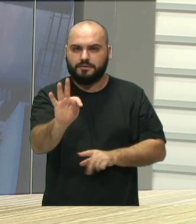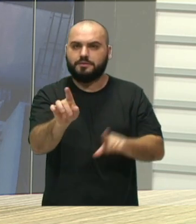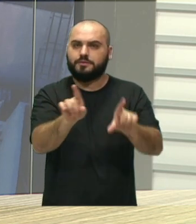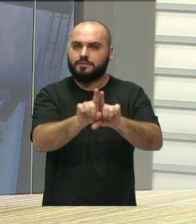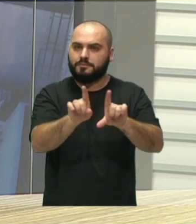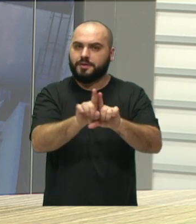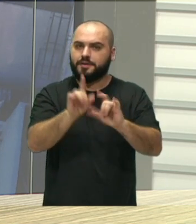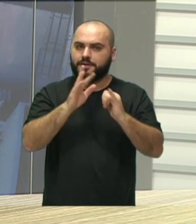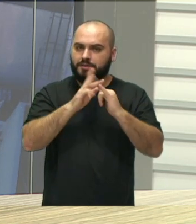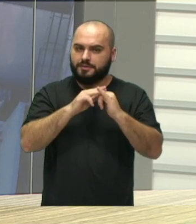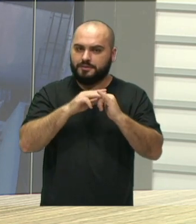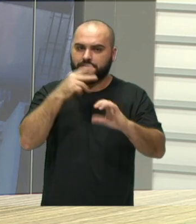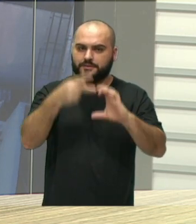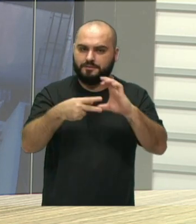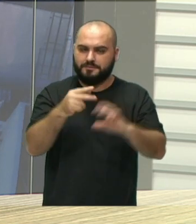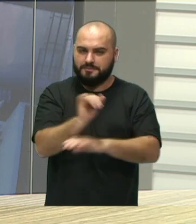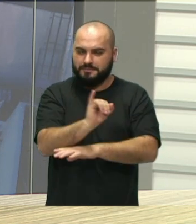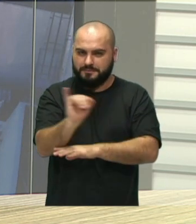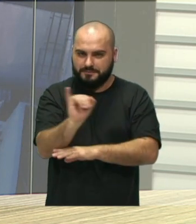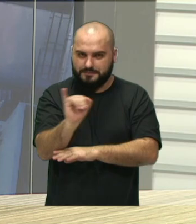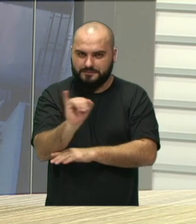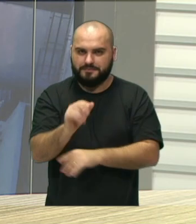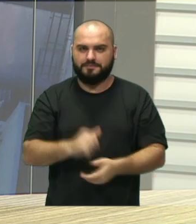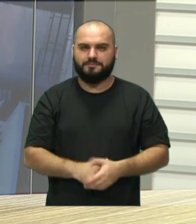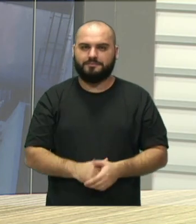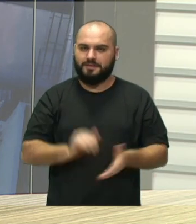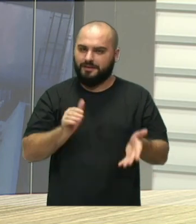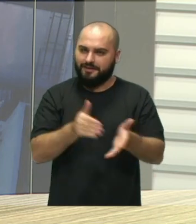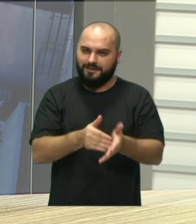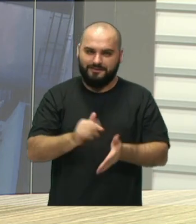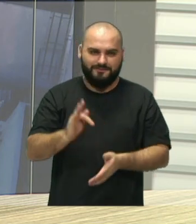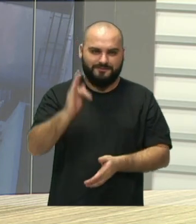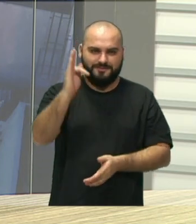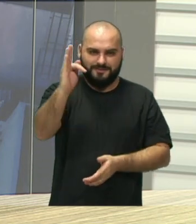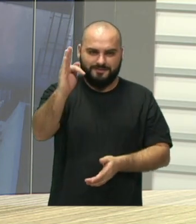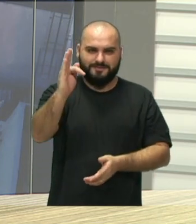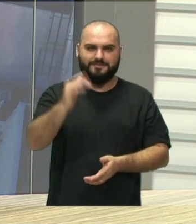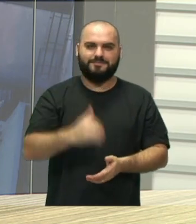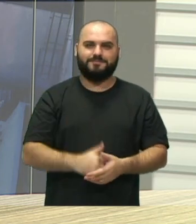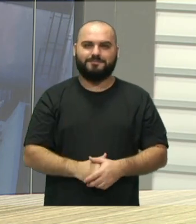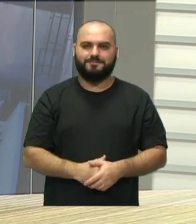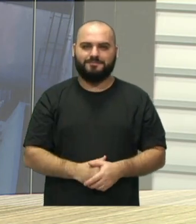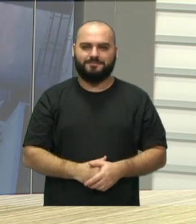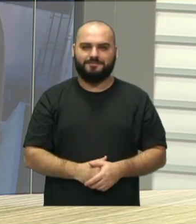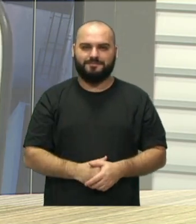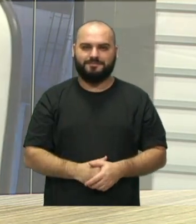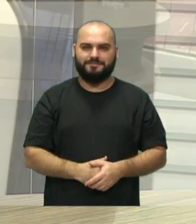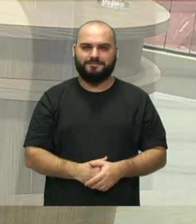também pelo YouTube da Câmara de Vereadores de Itajaí. Até o próximo Câmara Aberta.